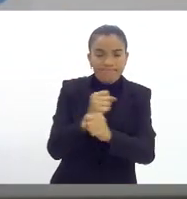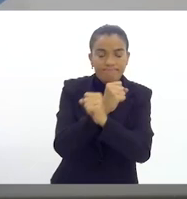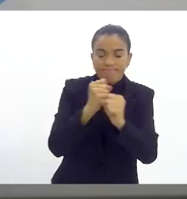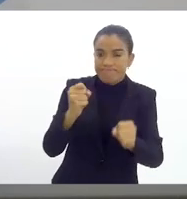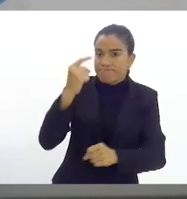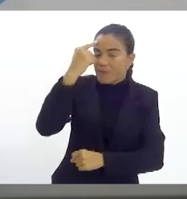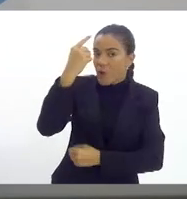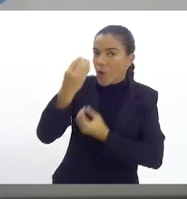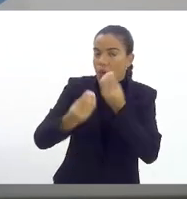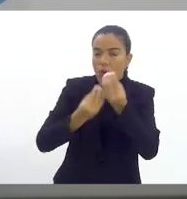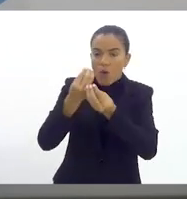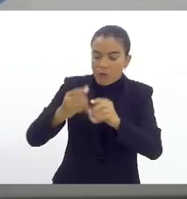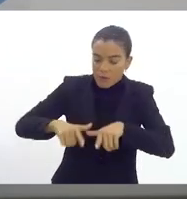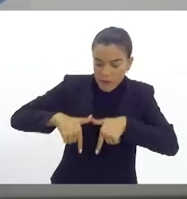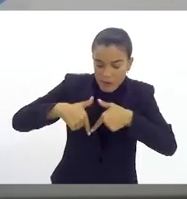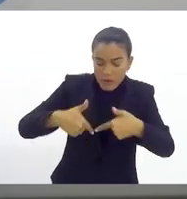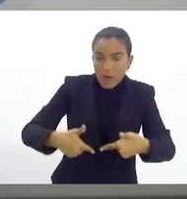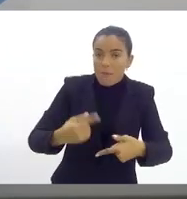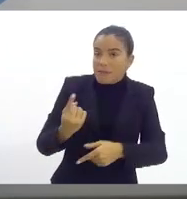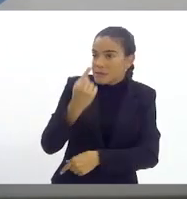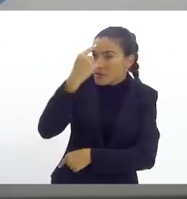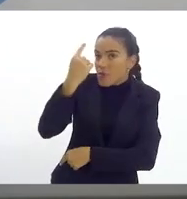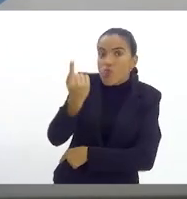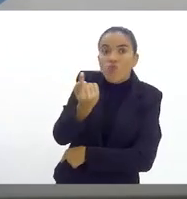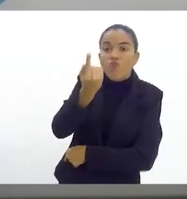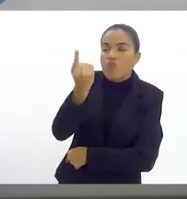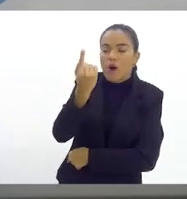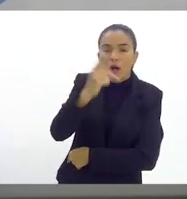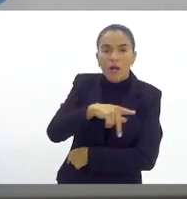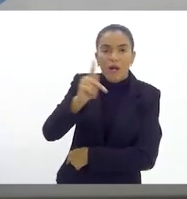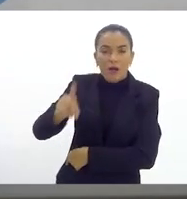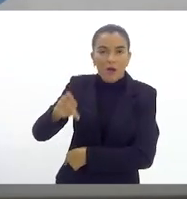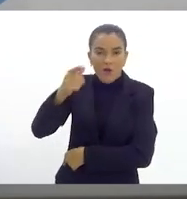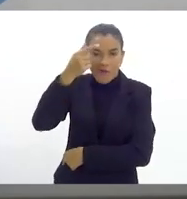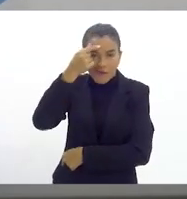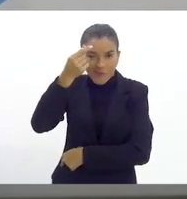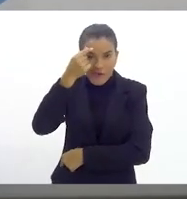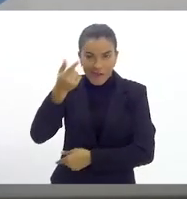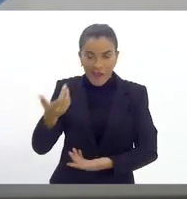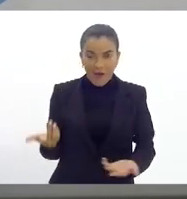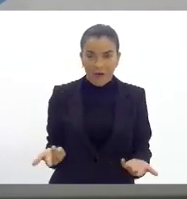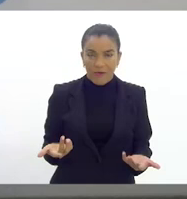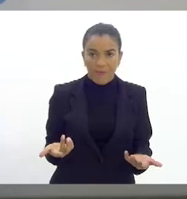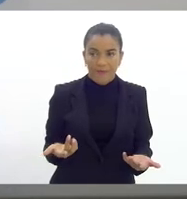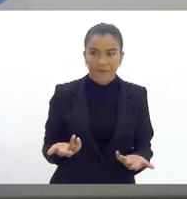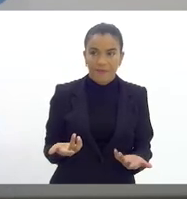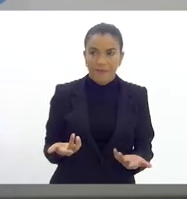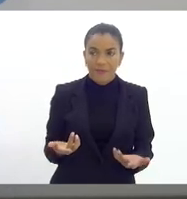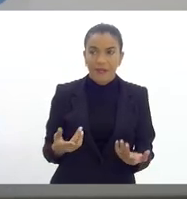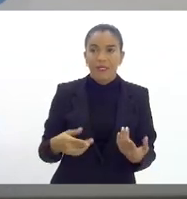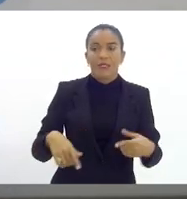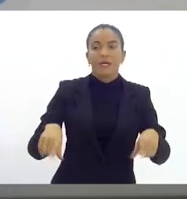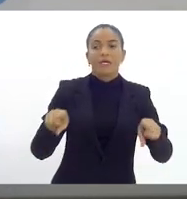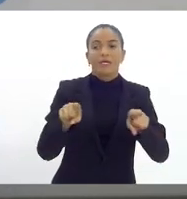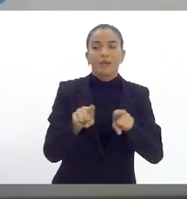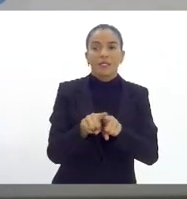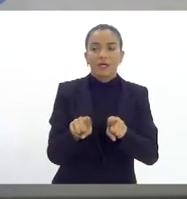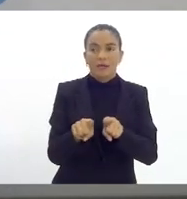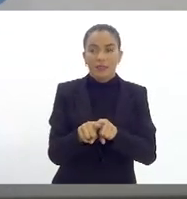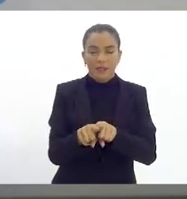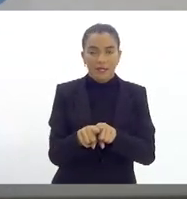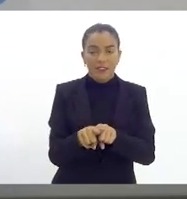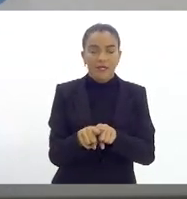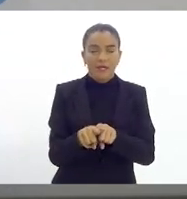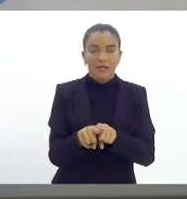inexequível pensando num único profissional docente E além disso